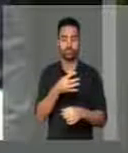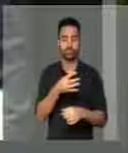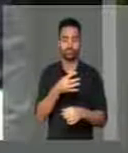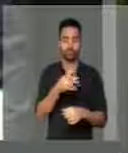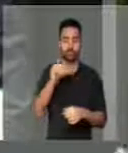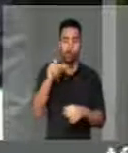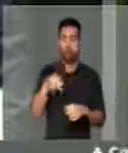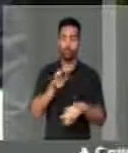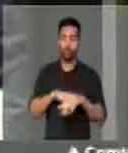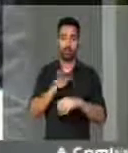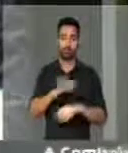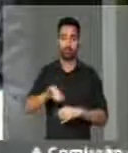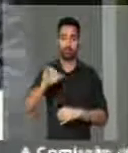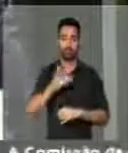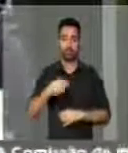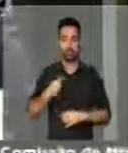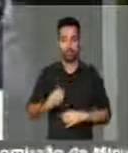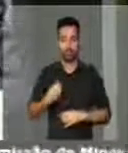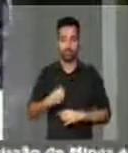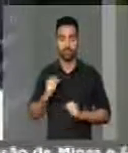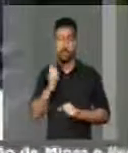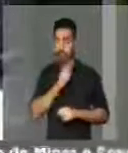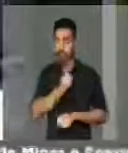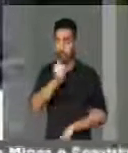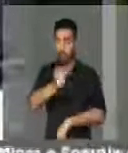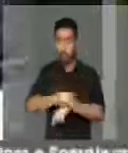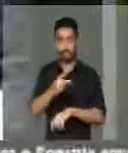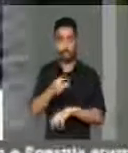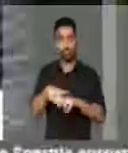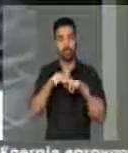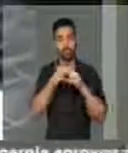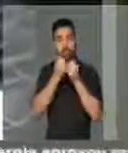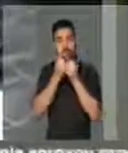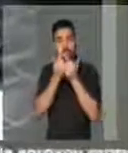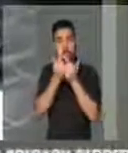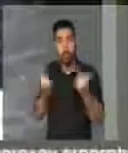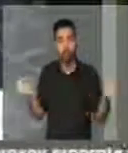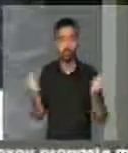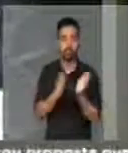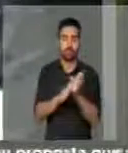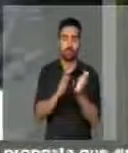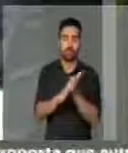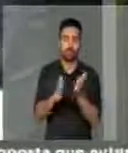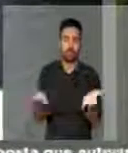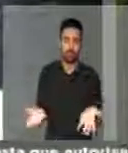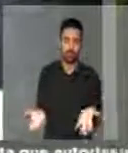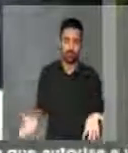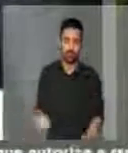extrema importância na vida da pessoa, que é o emprego. Então, boa sorte a todos e parabéns por esse dia.